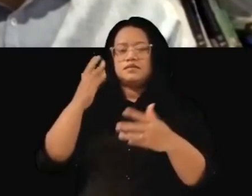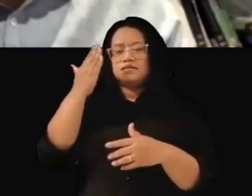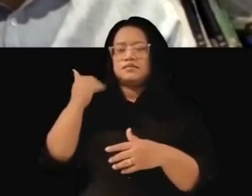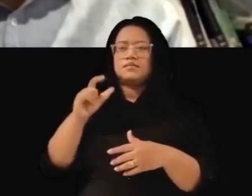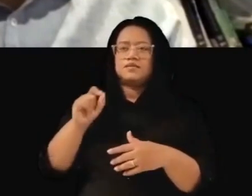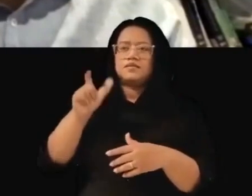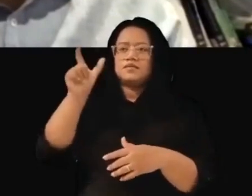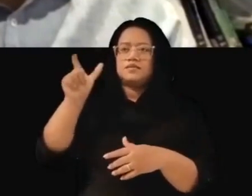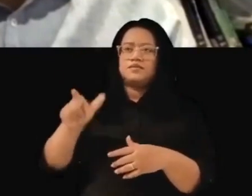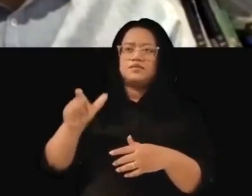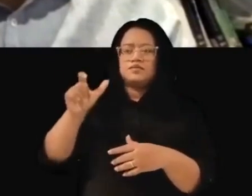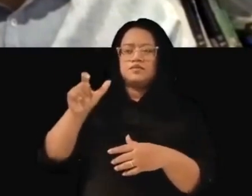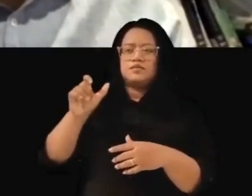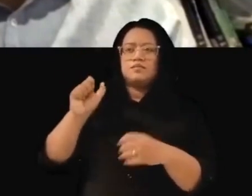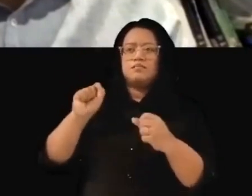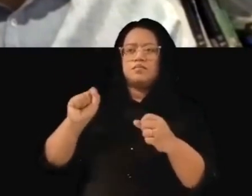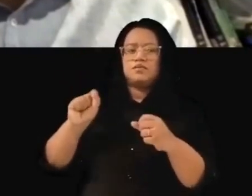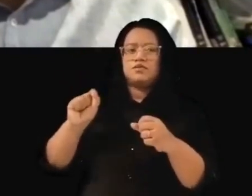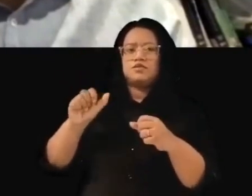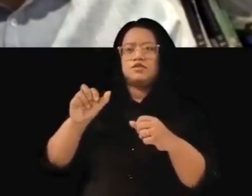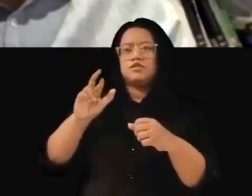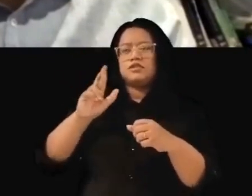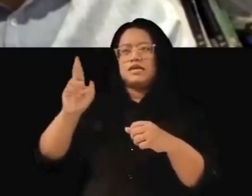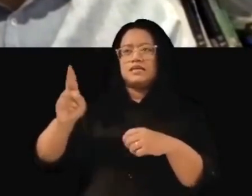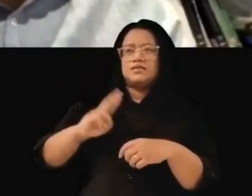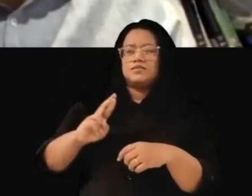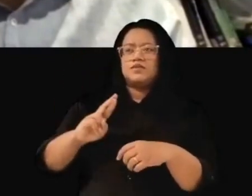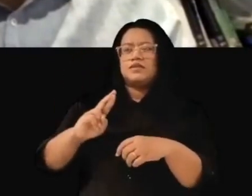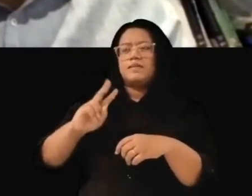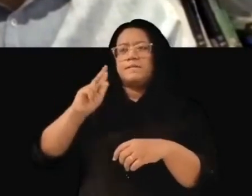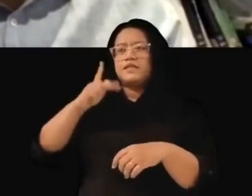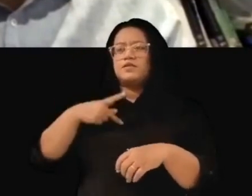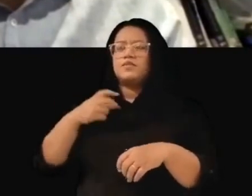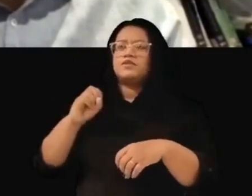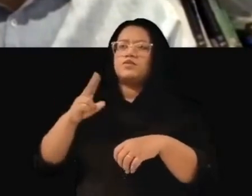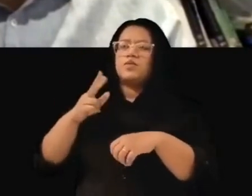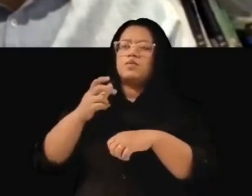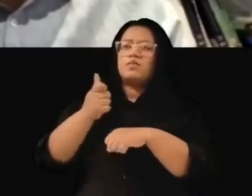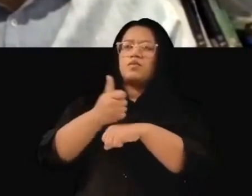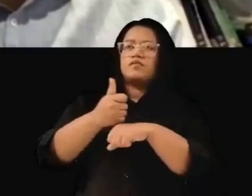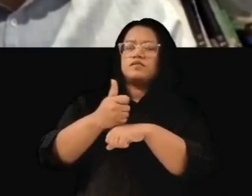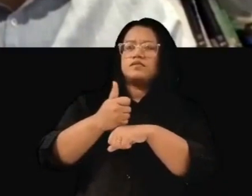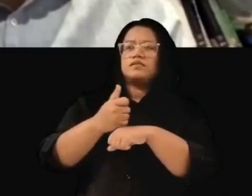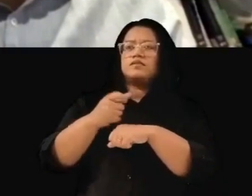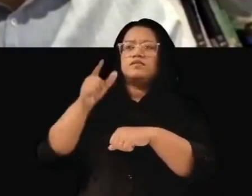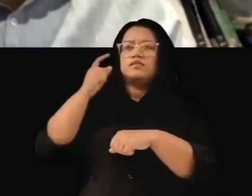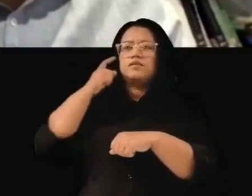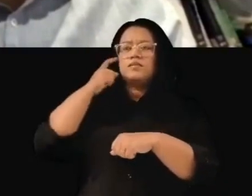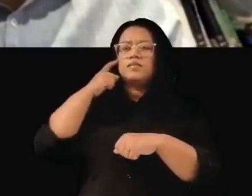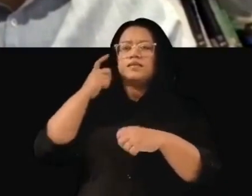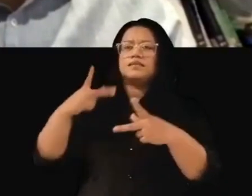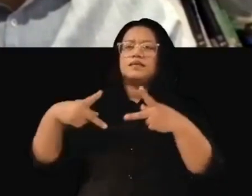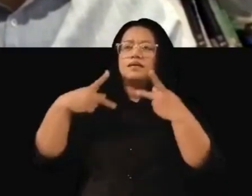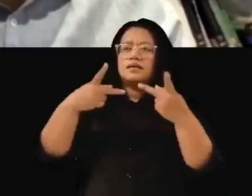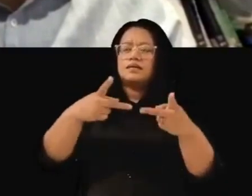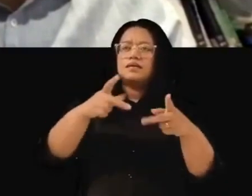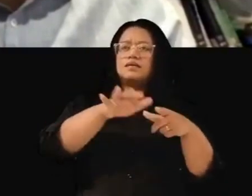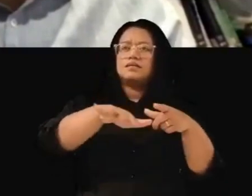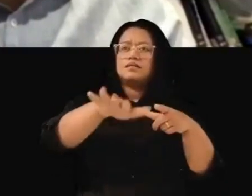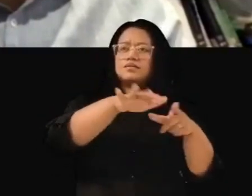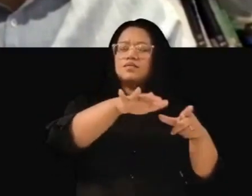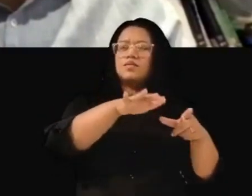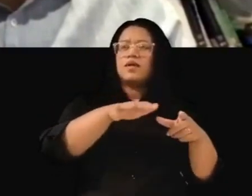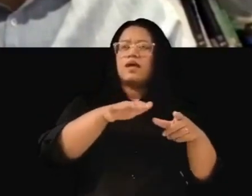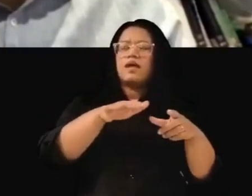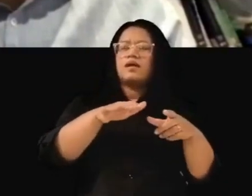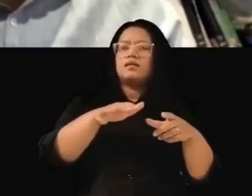senhor pode responder ou pessoalmente ou profissionalmente, o senhor pensa que essas expedições ao espaço, elas